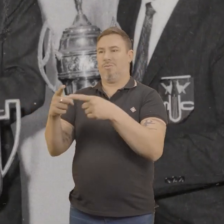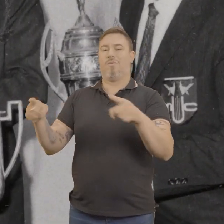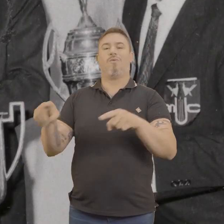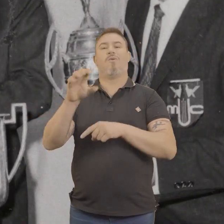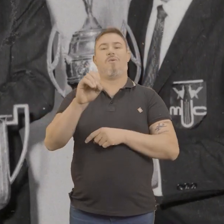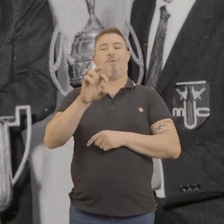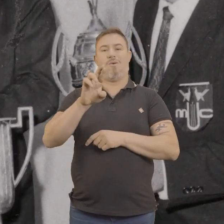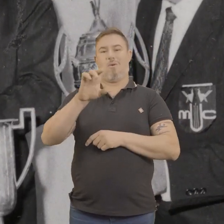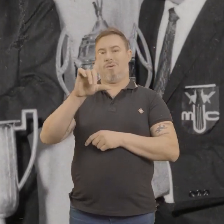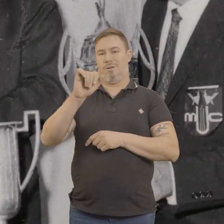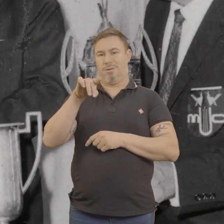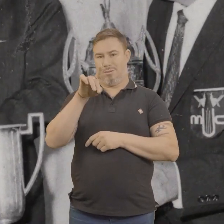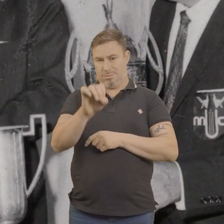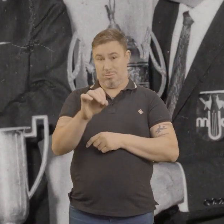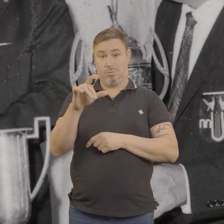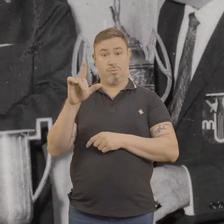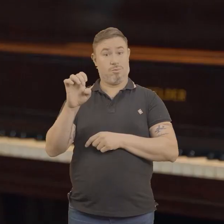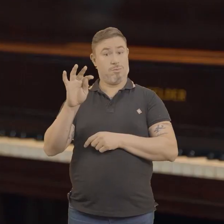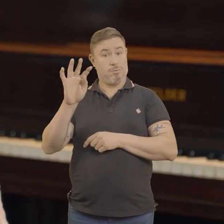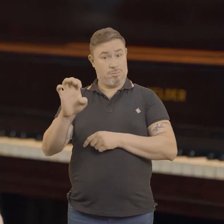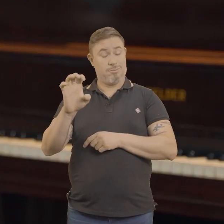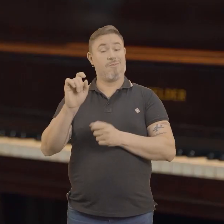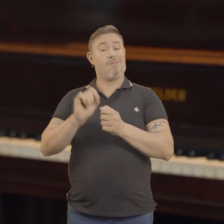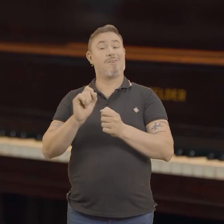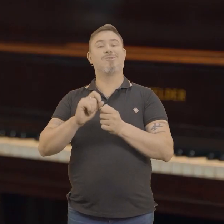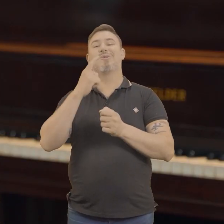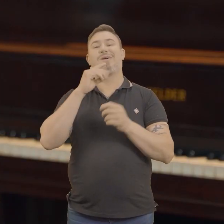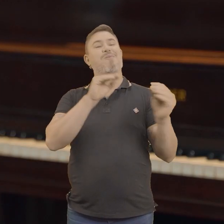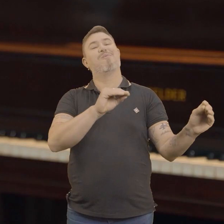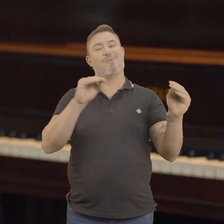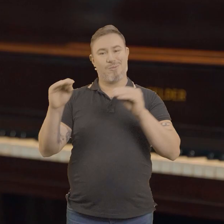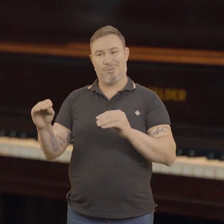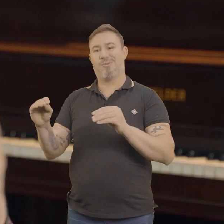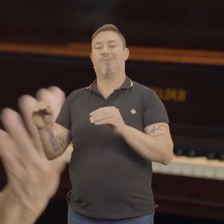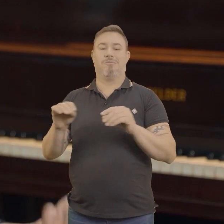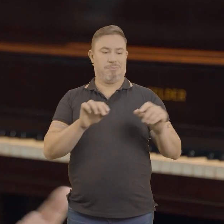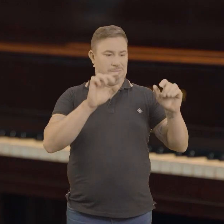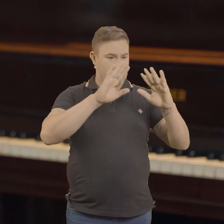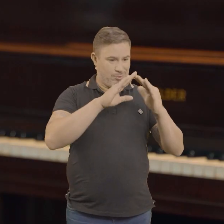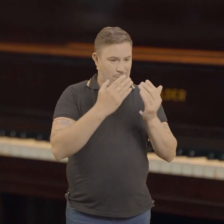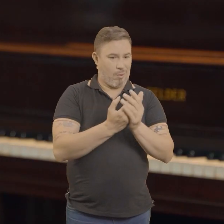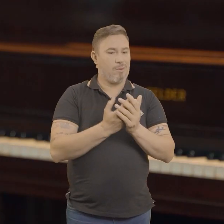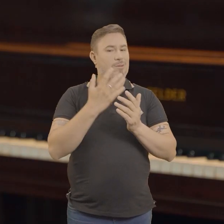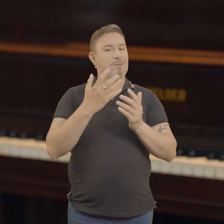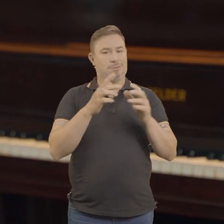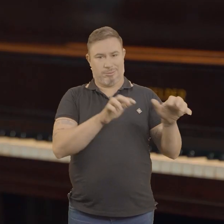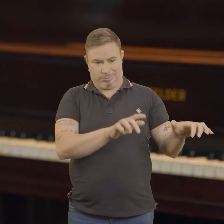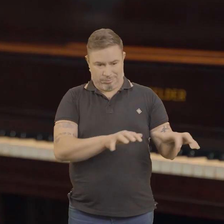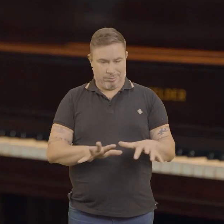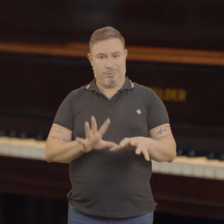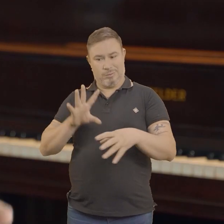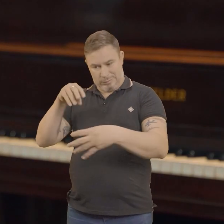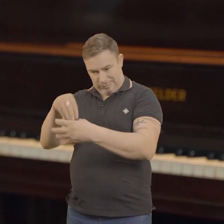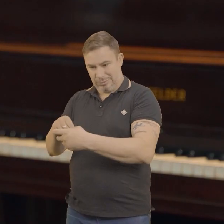Leite, ele pleiteou a transferência do conservatório para